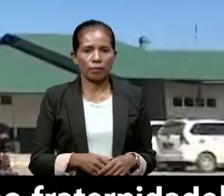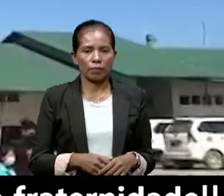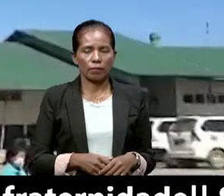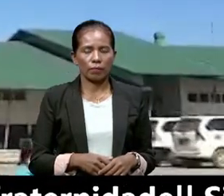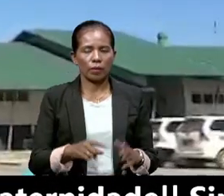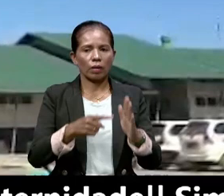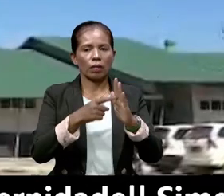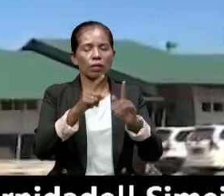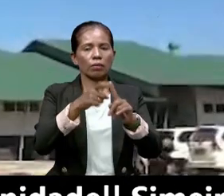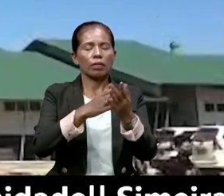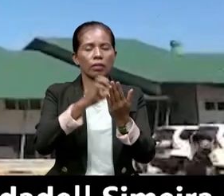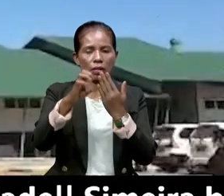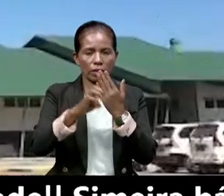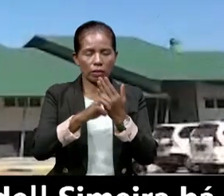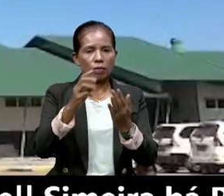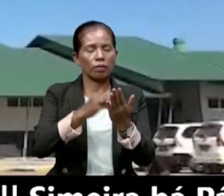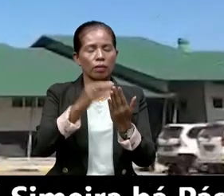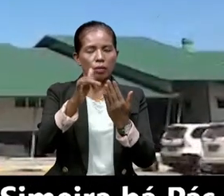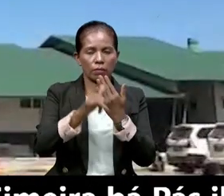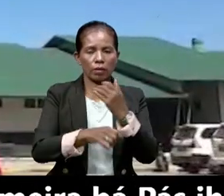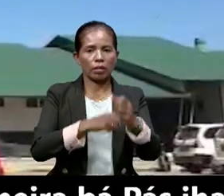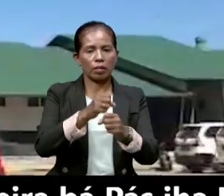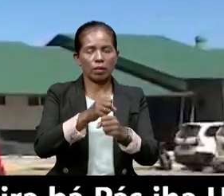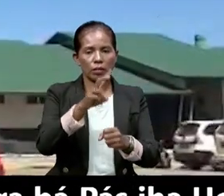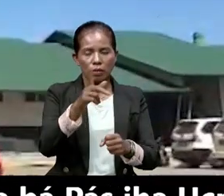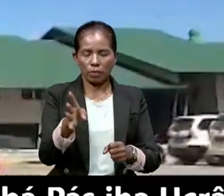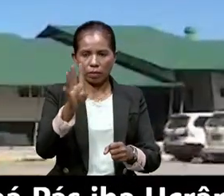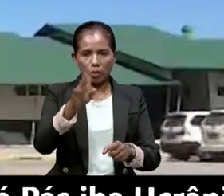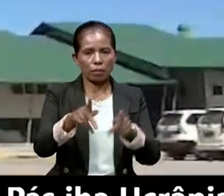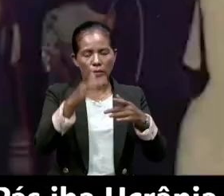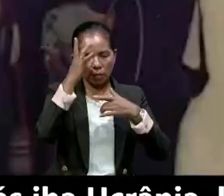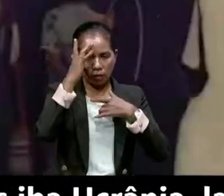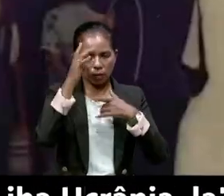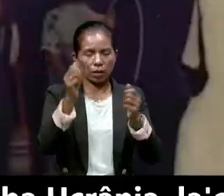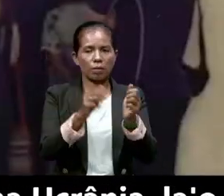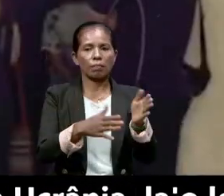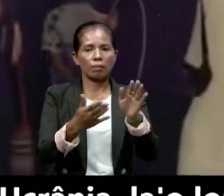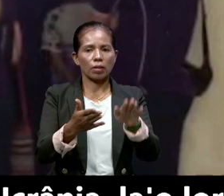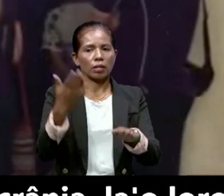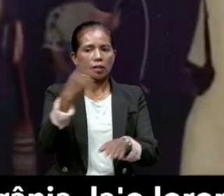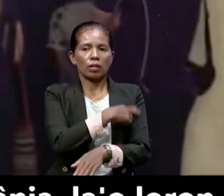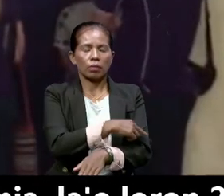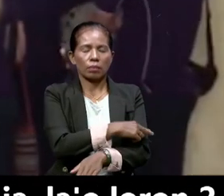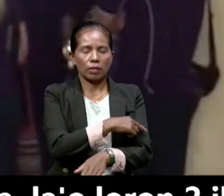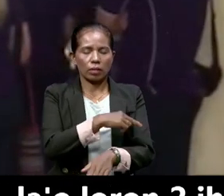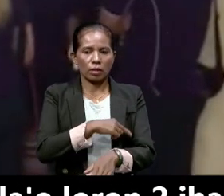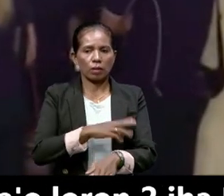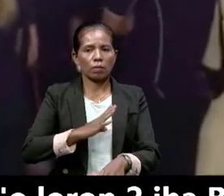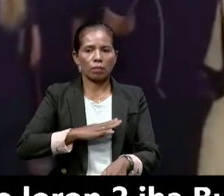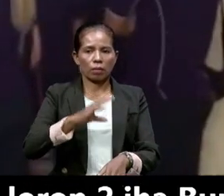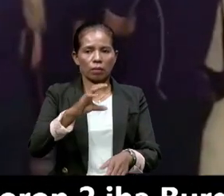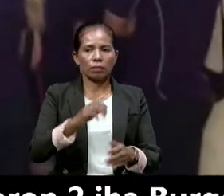A Rússia Fulan Zaneiro e Fulan Maio tem a Rio Rua Regional, paciente atuação da Recife em Macmata e Hospital Regional Eduardo Ximenes